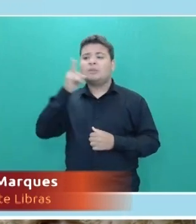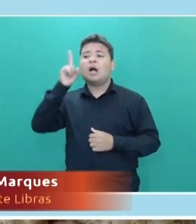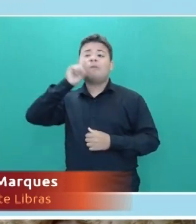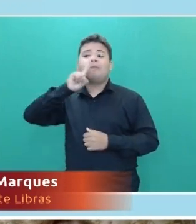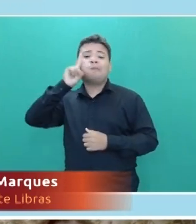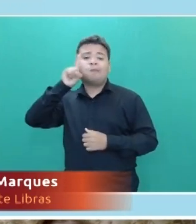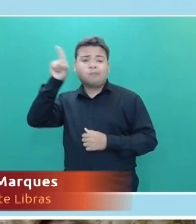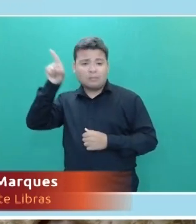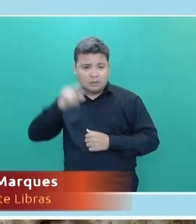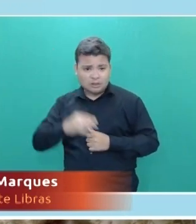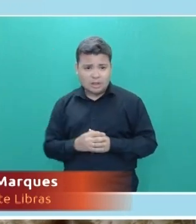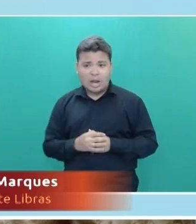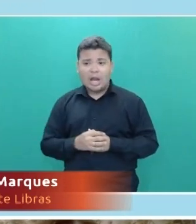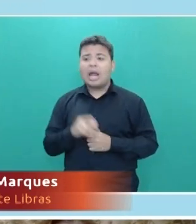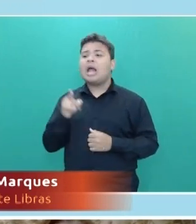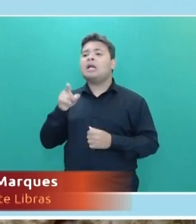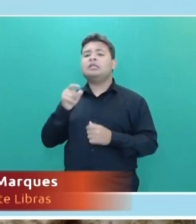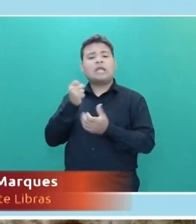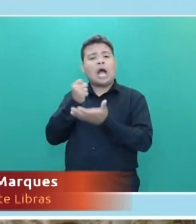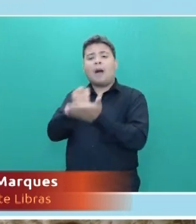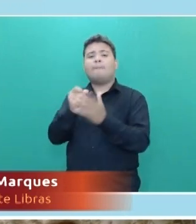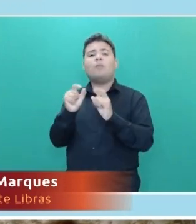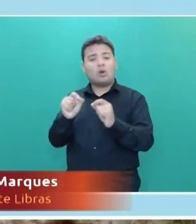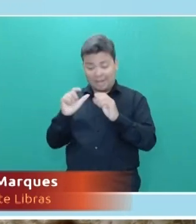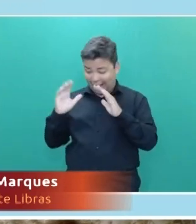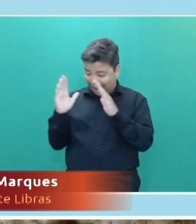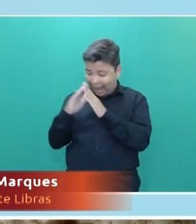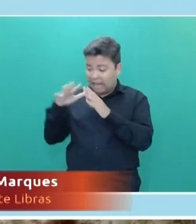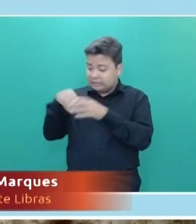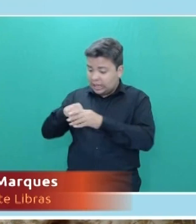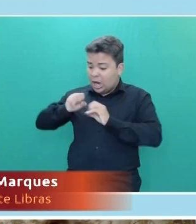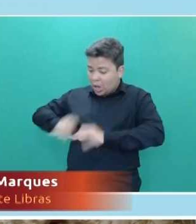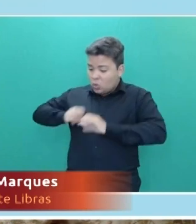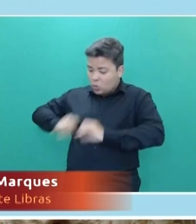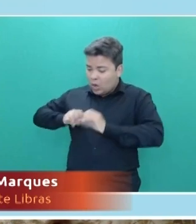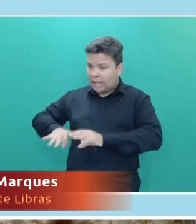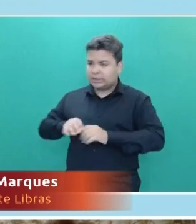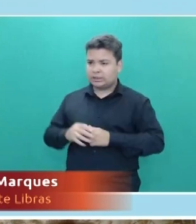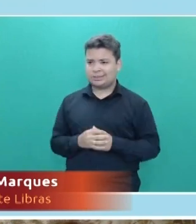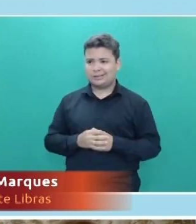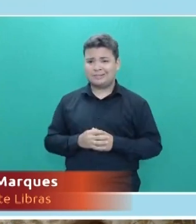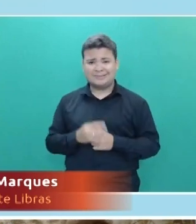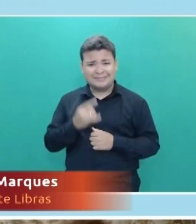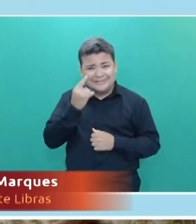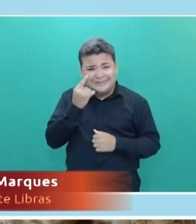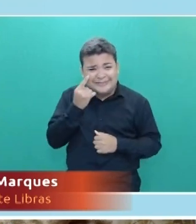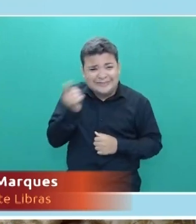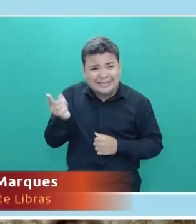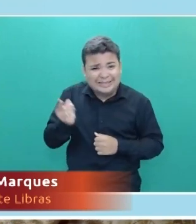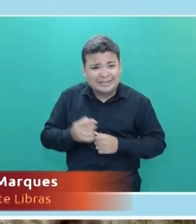a uma educação domiciliar. Outra coisa que a gente também, então, quer dizer, como isso abre brechas